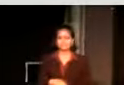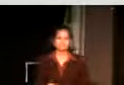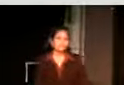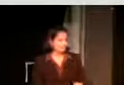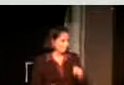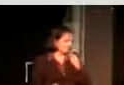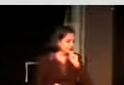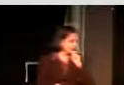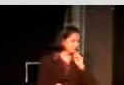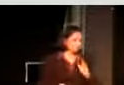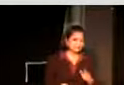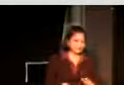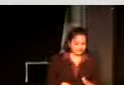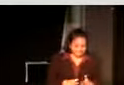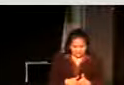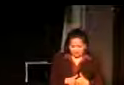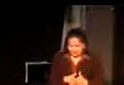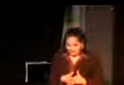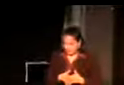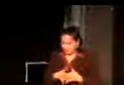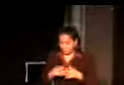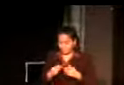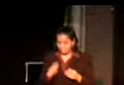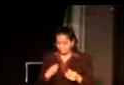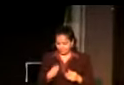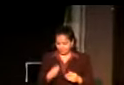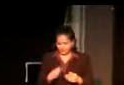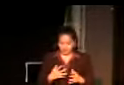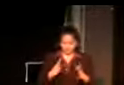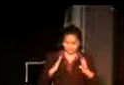precisa admirar proteger